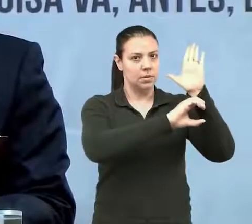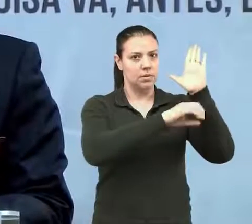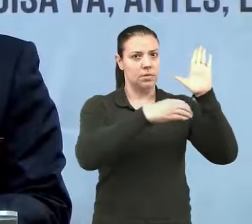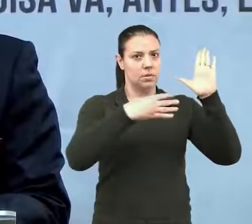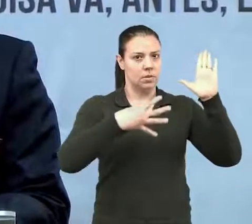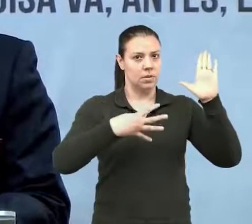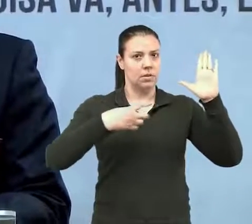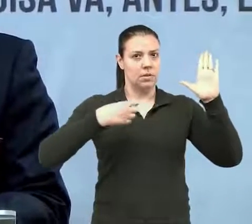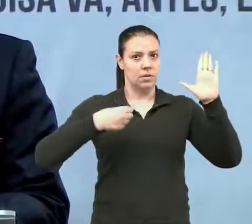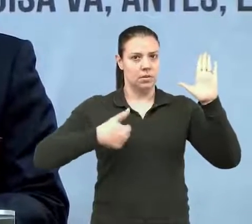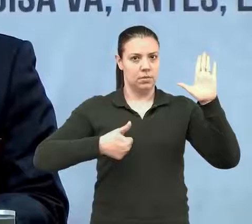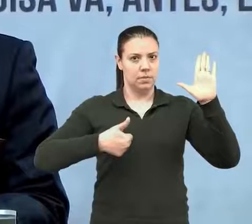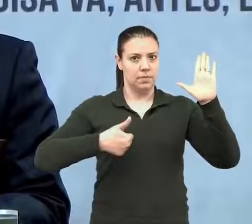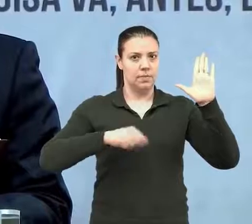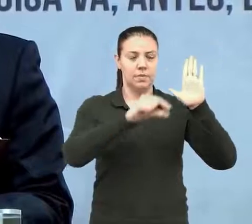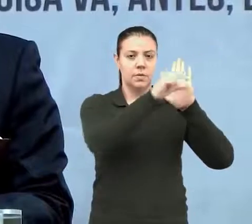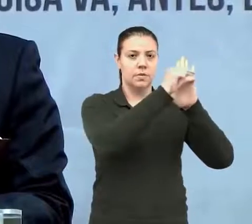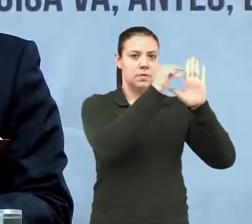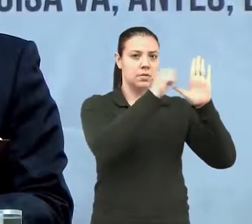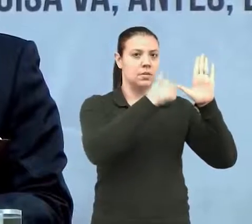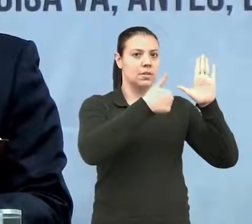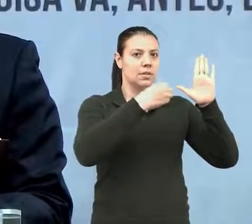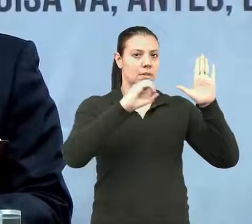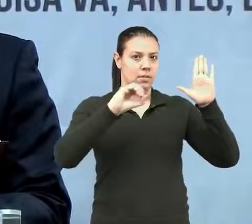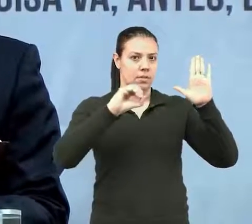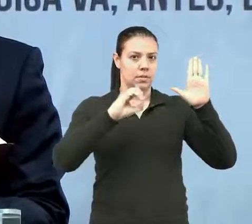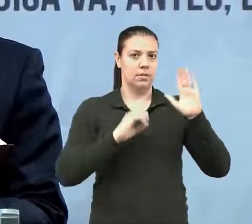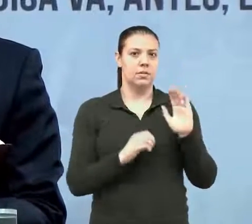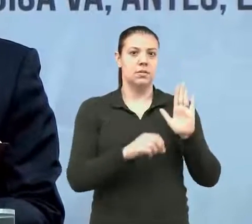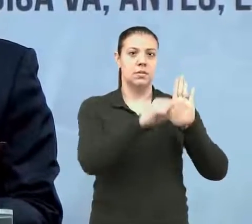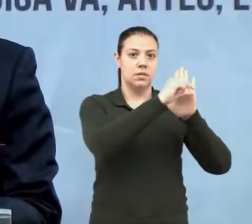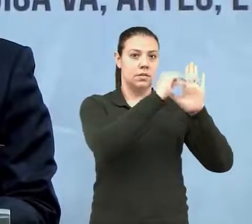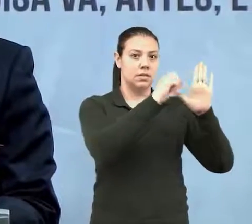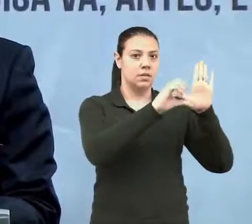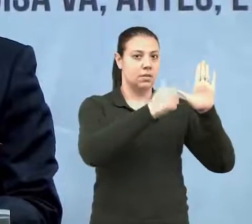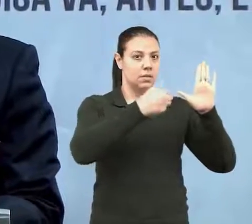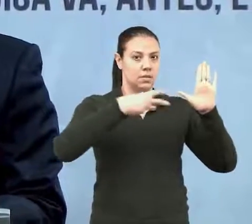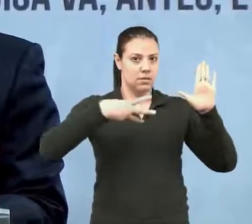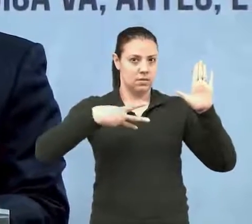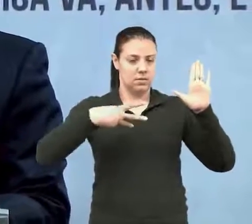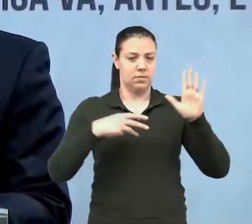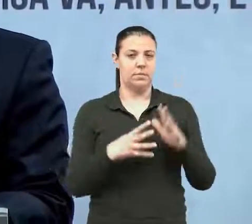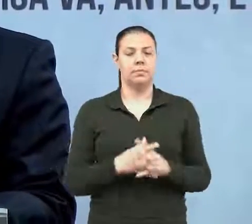41, versículo 10 e versículo 13.